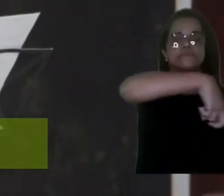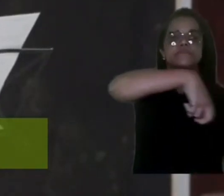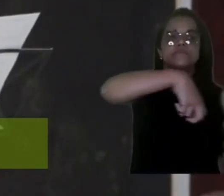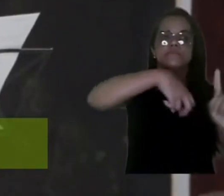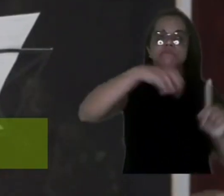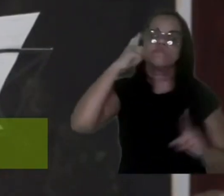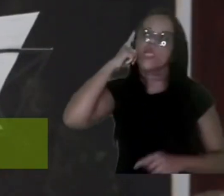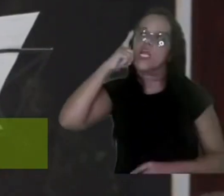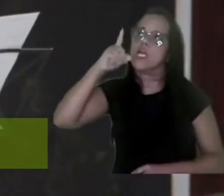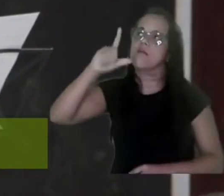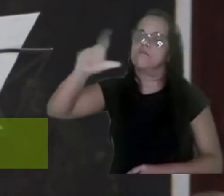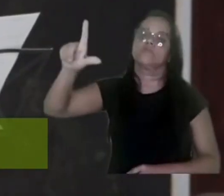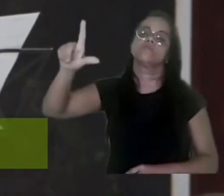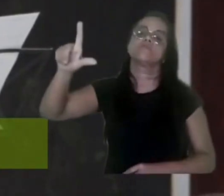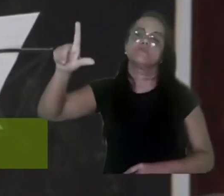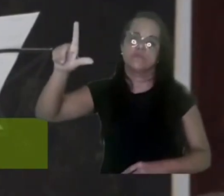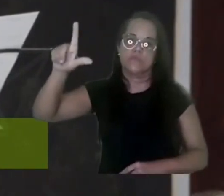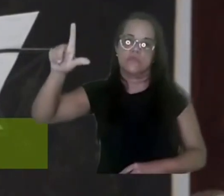de ti, Senhor,